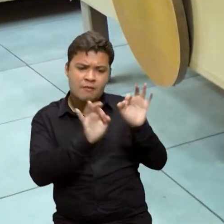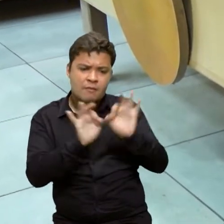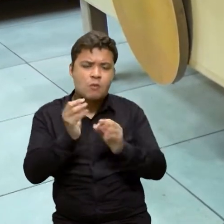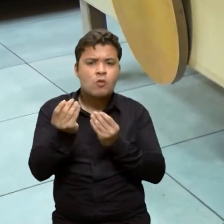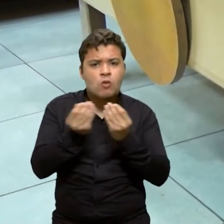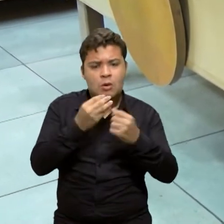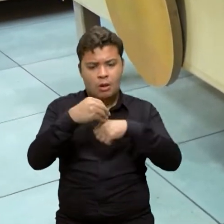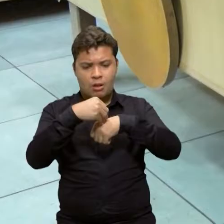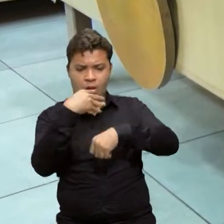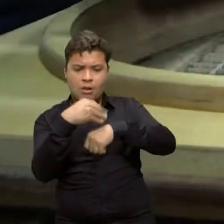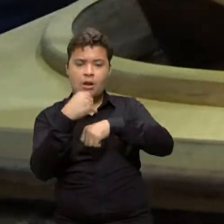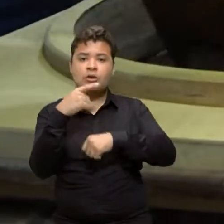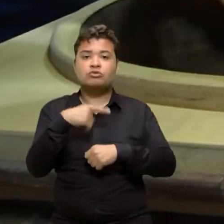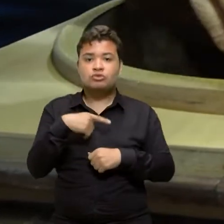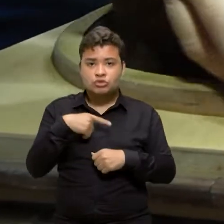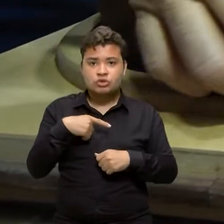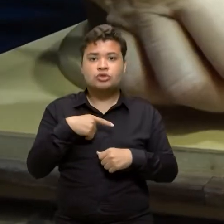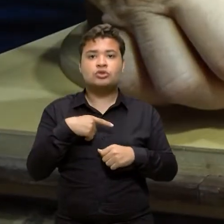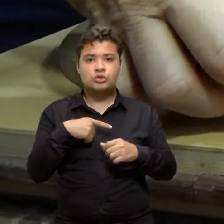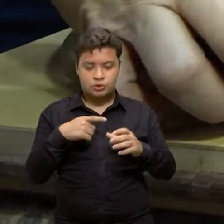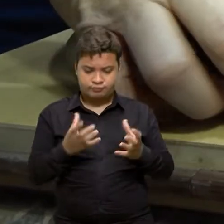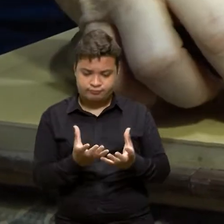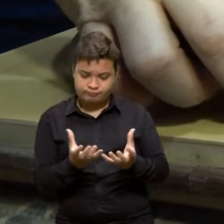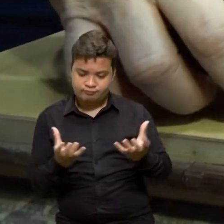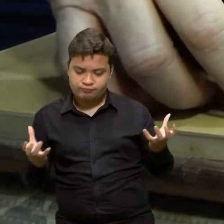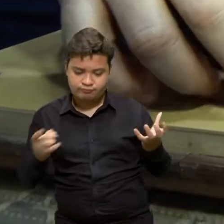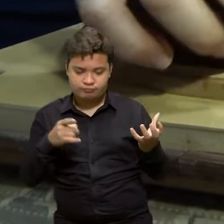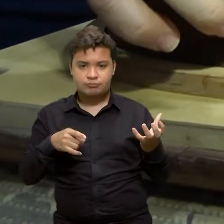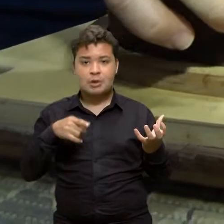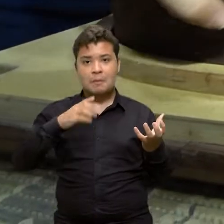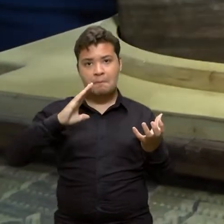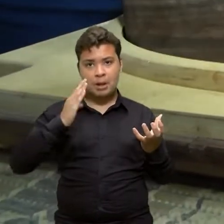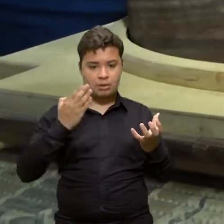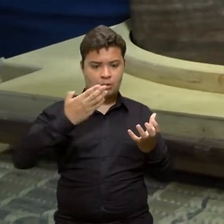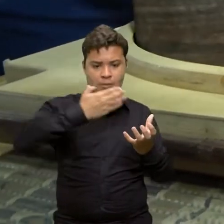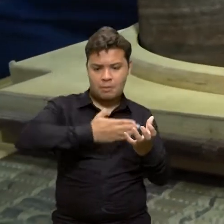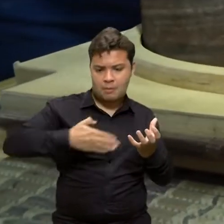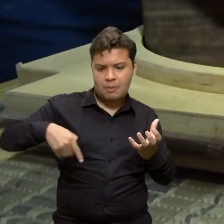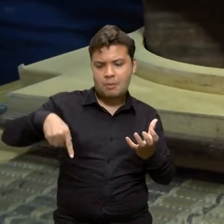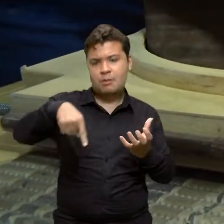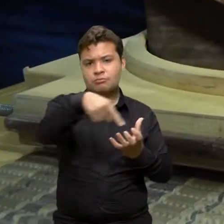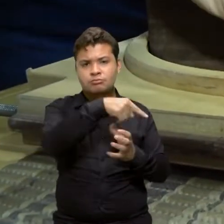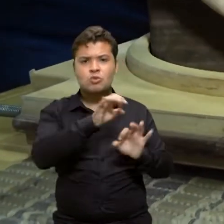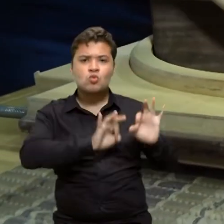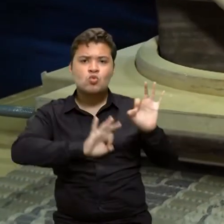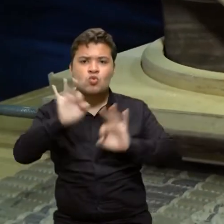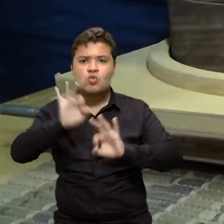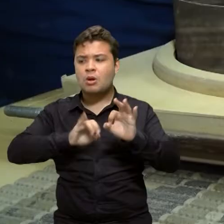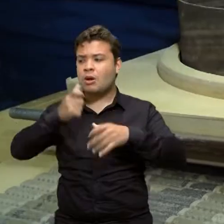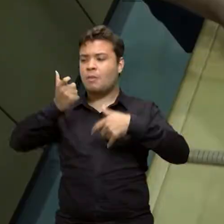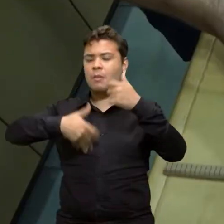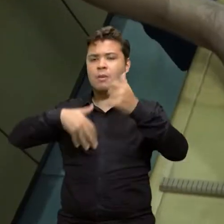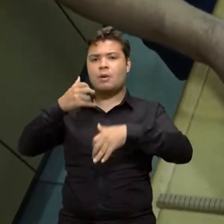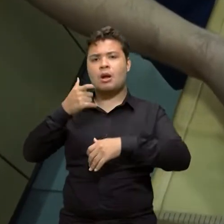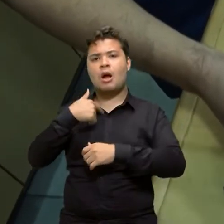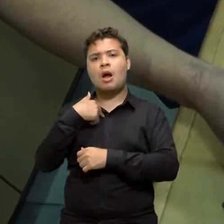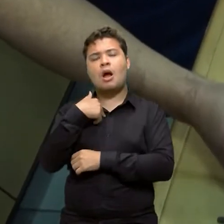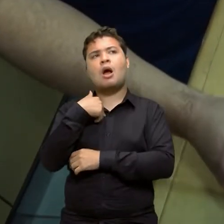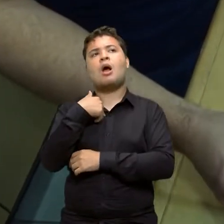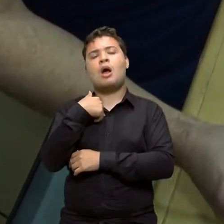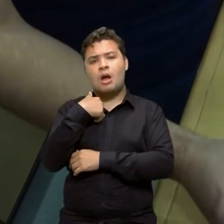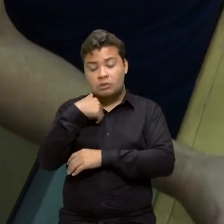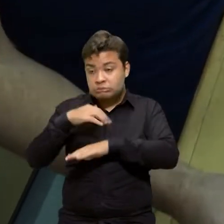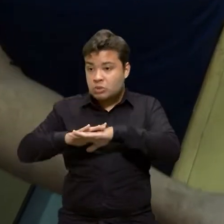explicou direitinho que tinha uma forma e colocava no molde e tal. Ele me explicou e eu fiz um